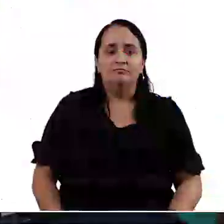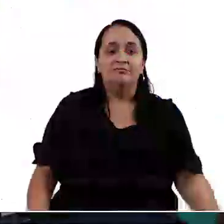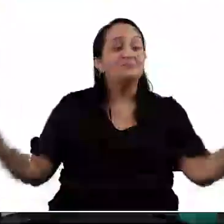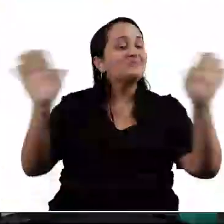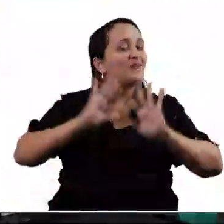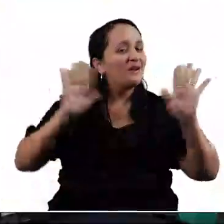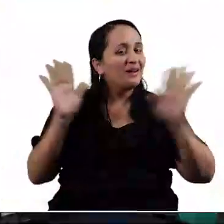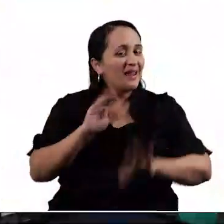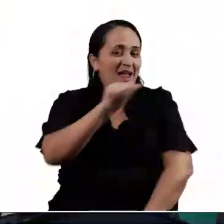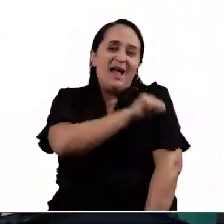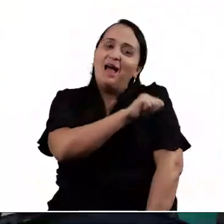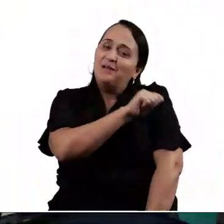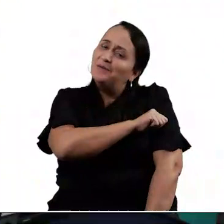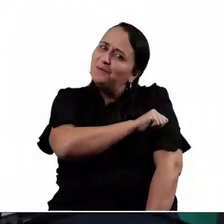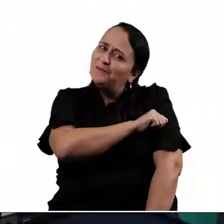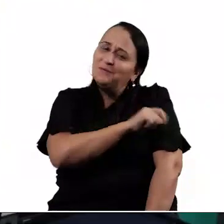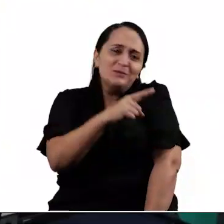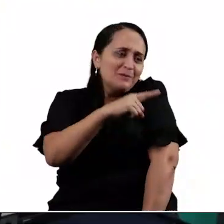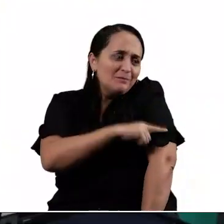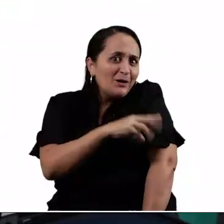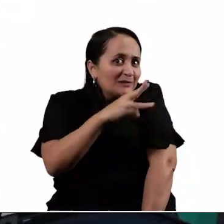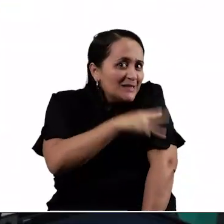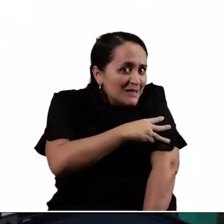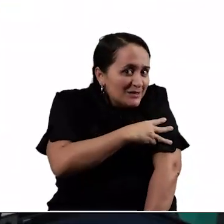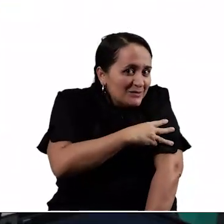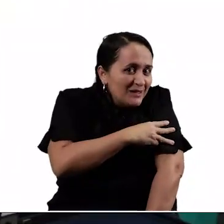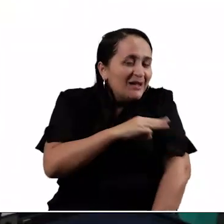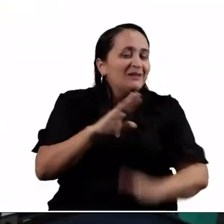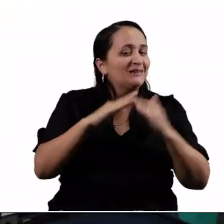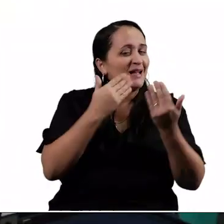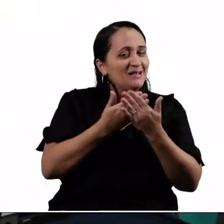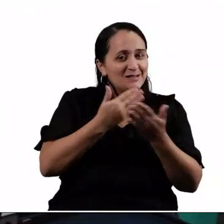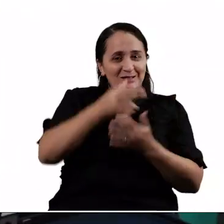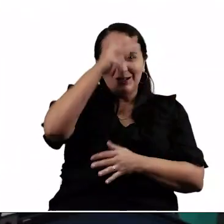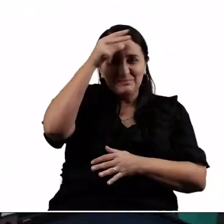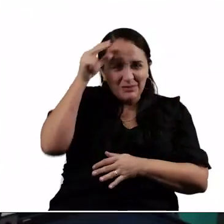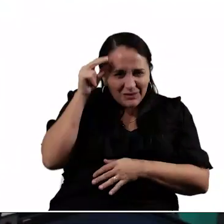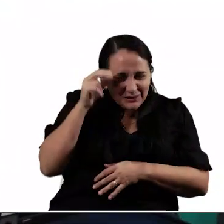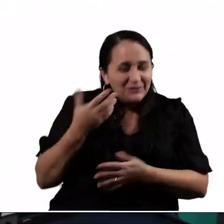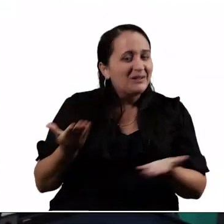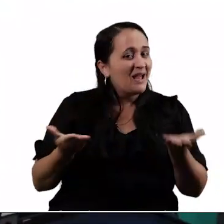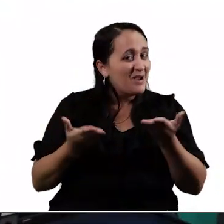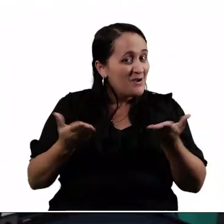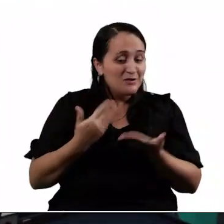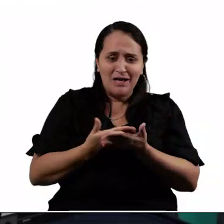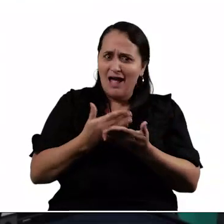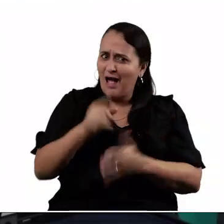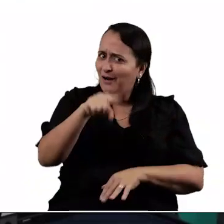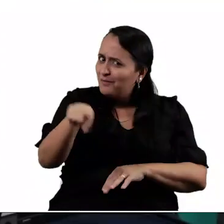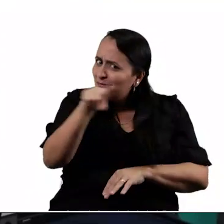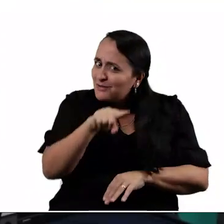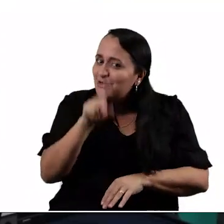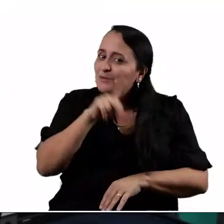Olá alunos do ciclo 1 do primeiro ao terceiro ano da rede Municipal de Ensino a nossa aula é para vocês com a